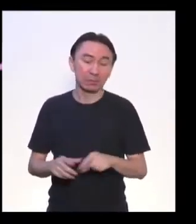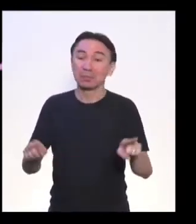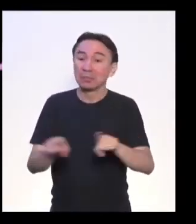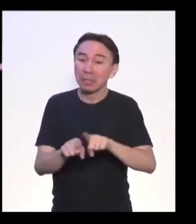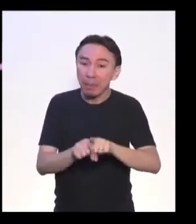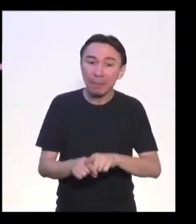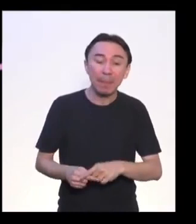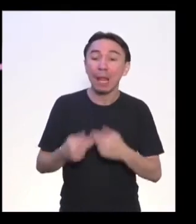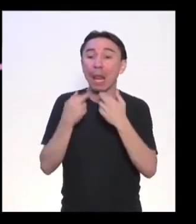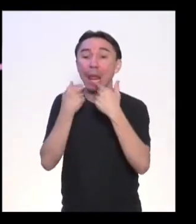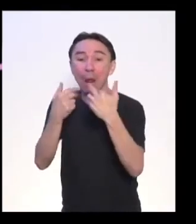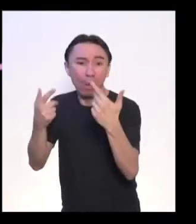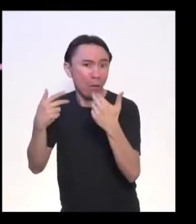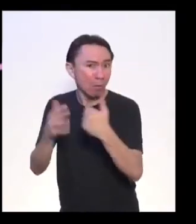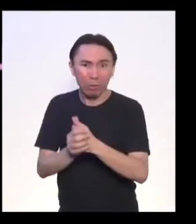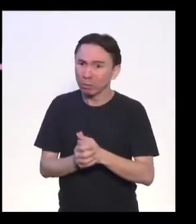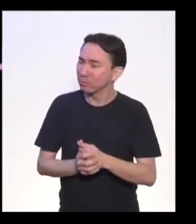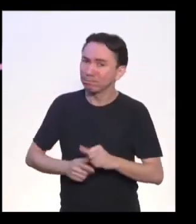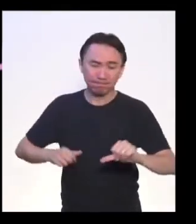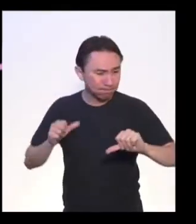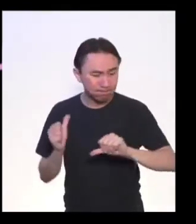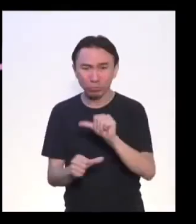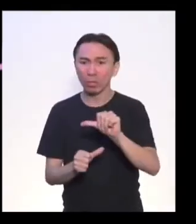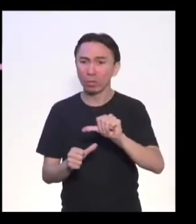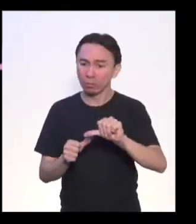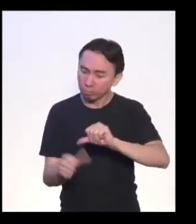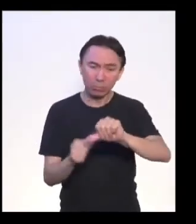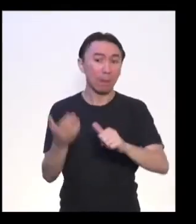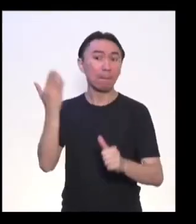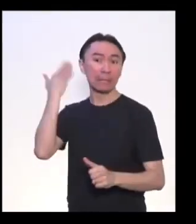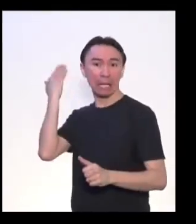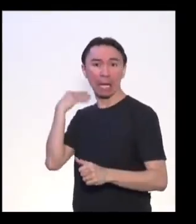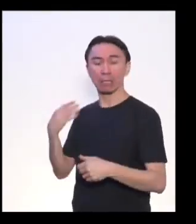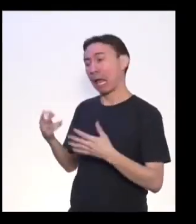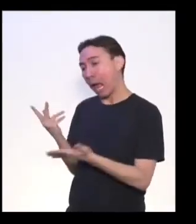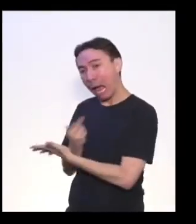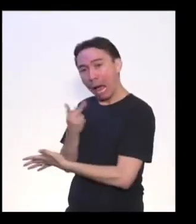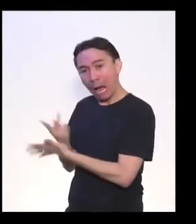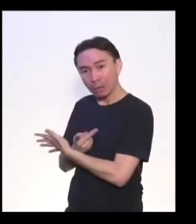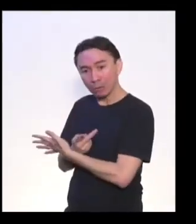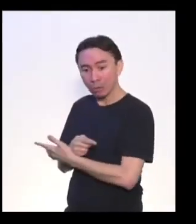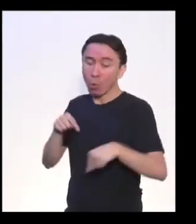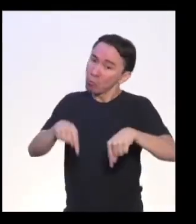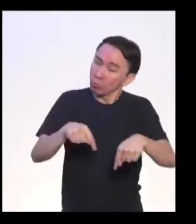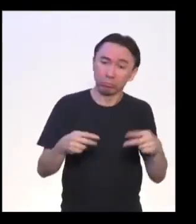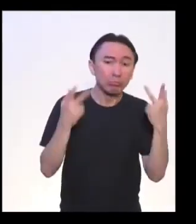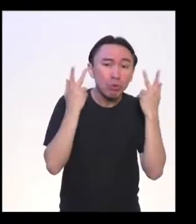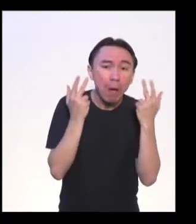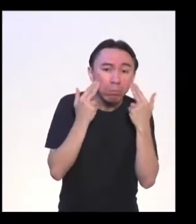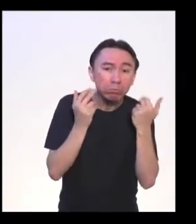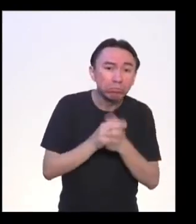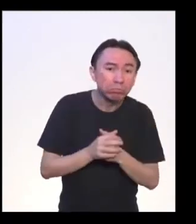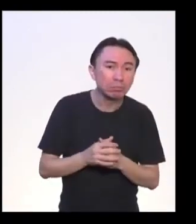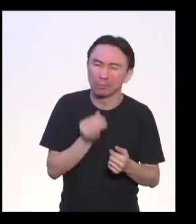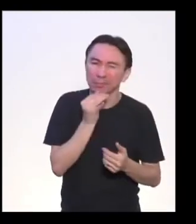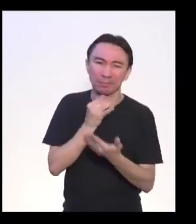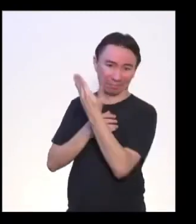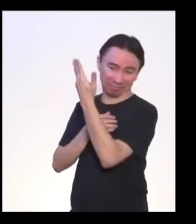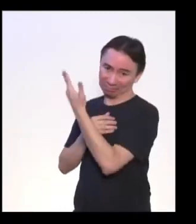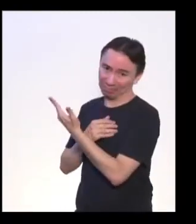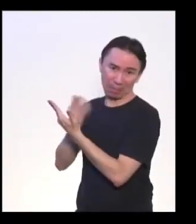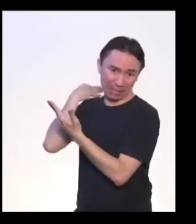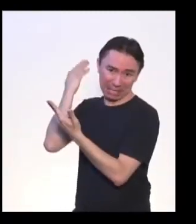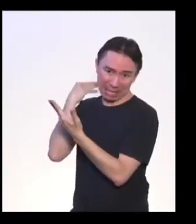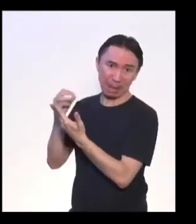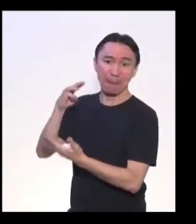que um dia foi considerado errado pode ser natural hoje. Quer um exemplo? Vossa mercê. Lá no passado as pessoas se tratavam assim. Vossa mercê, vossa mercê, vossa